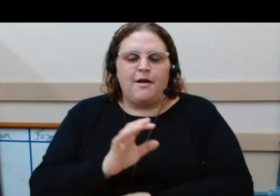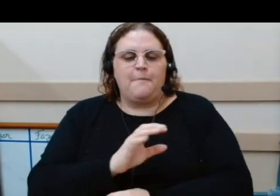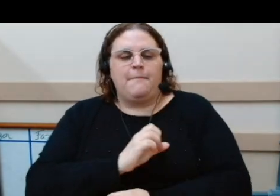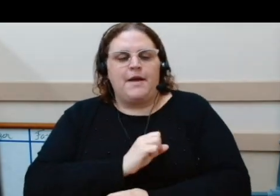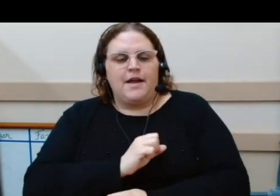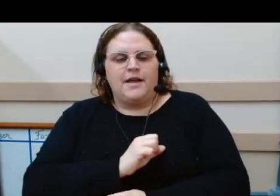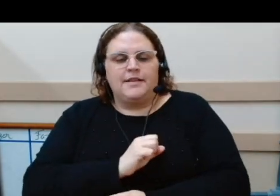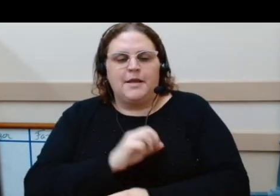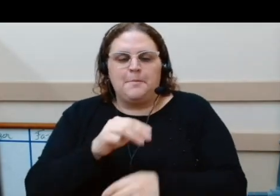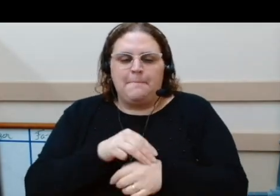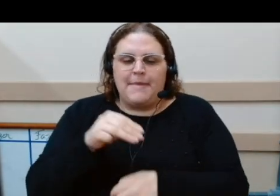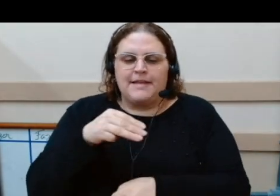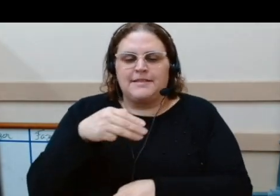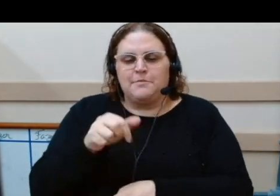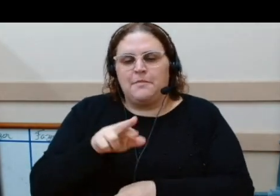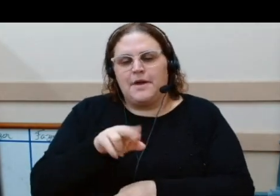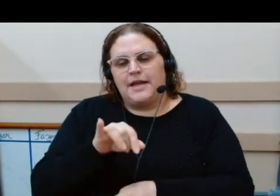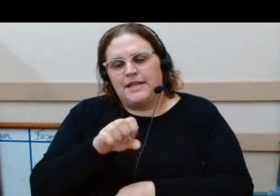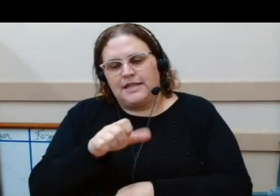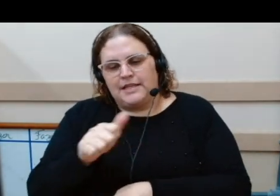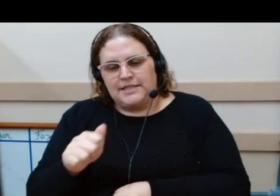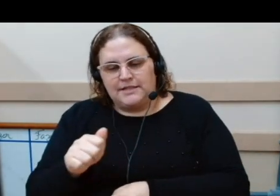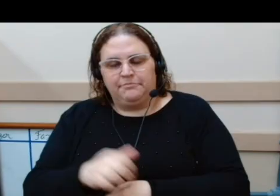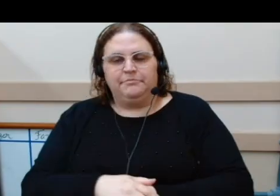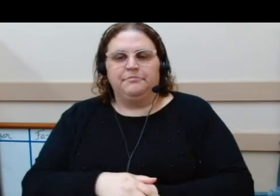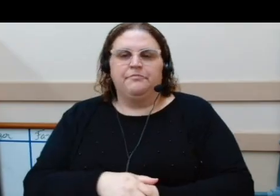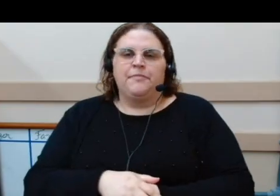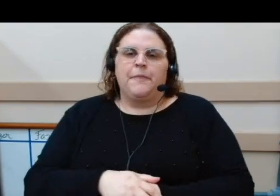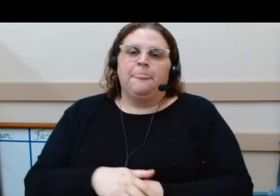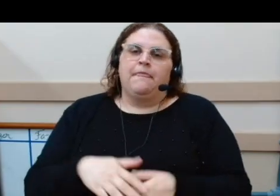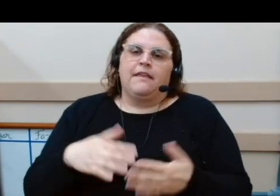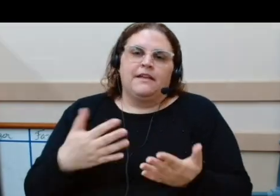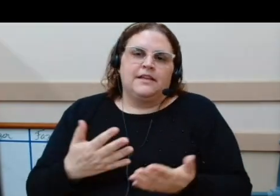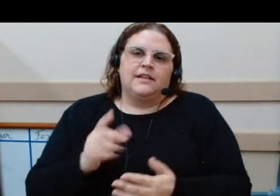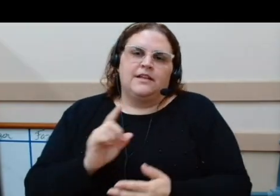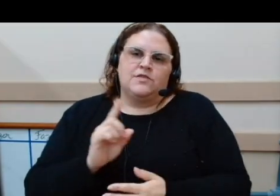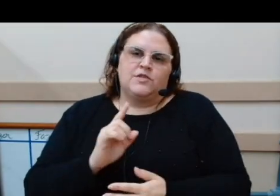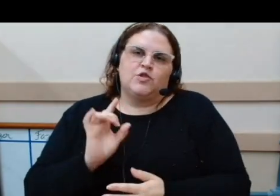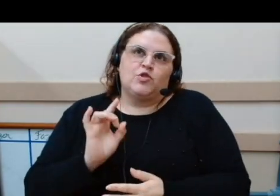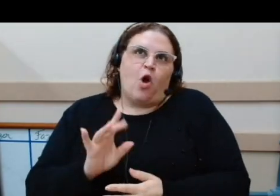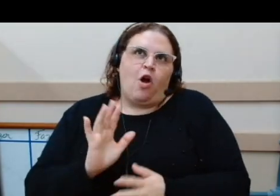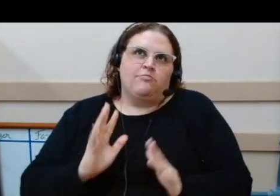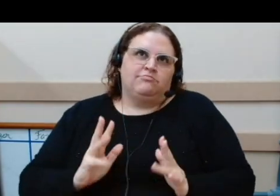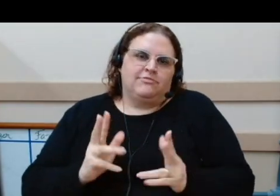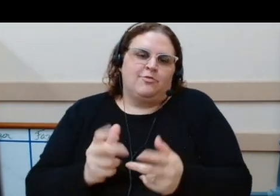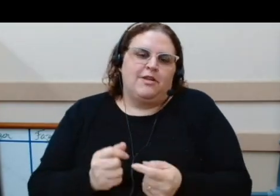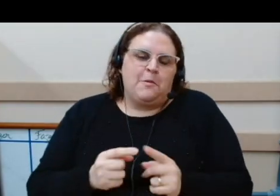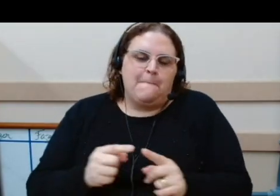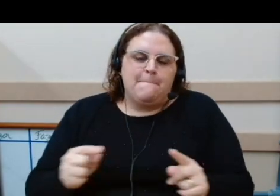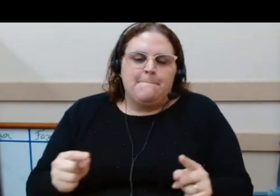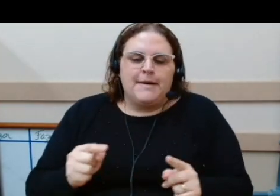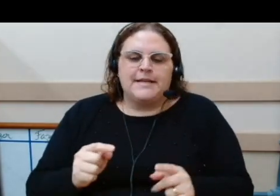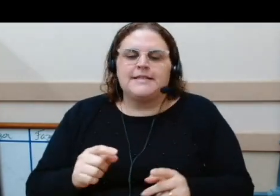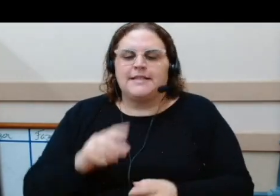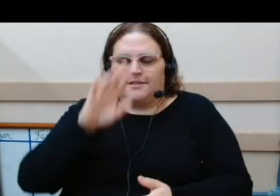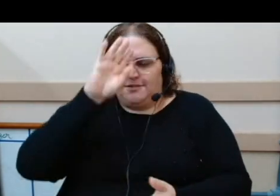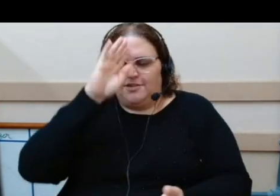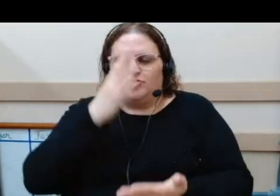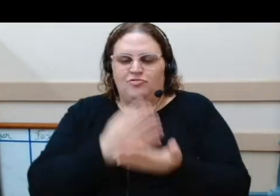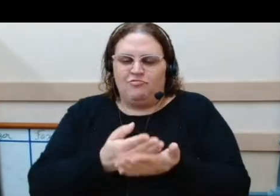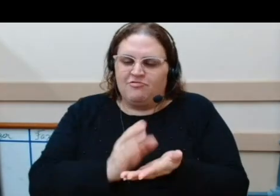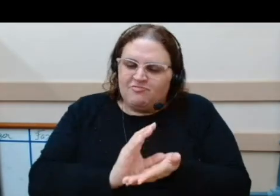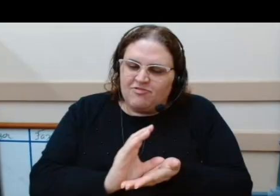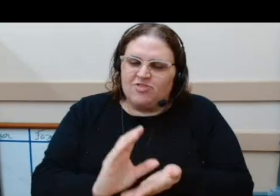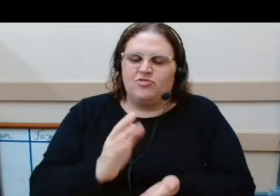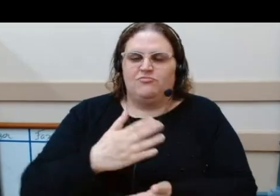Costa que enfim não só me acolheu como apostou e investiu